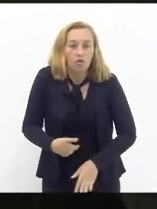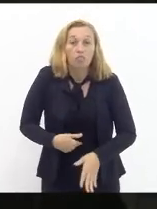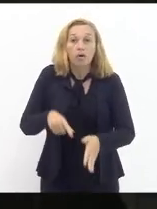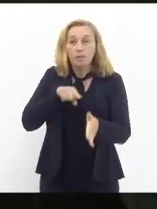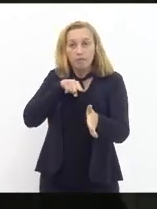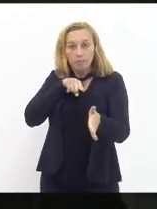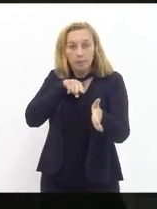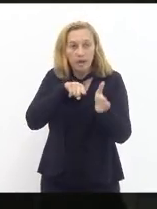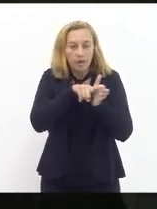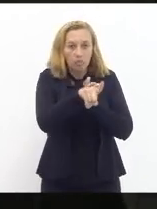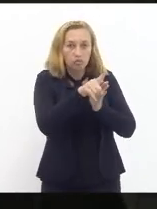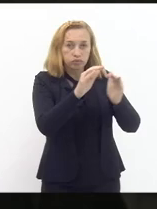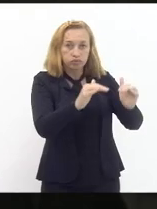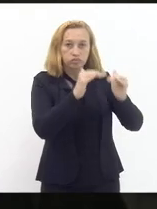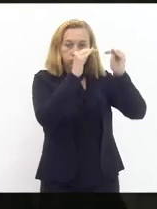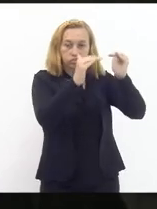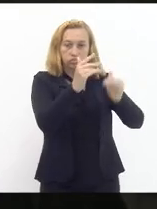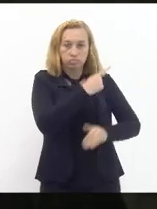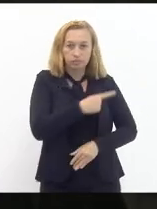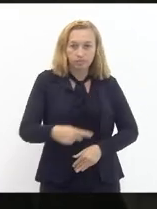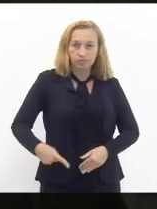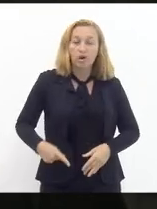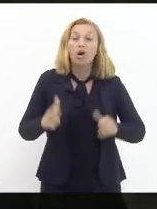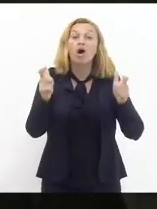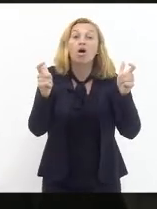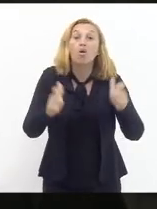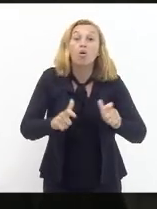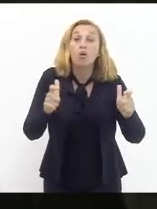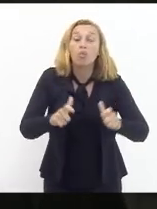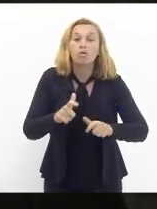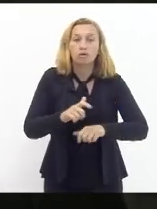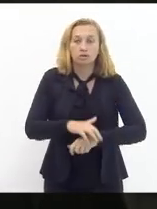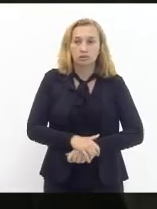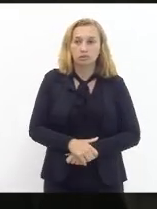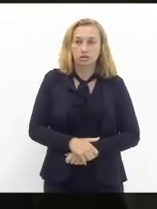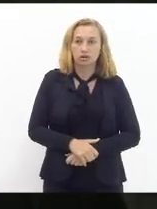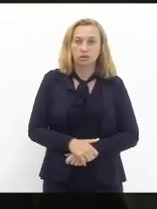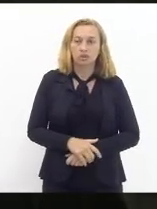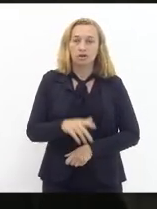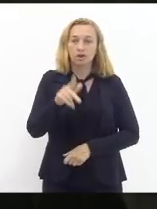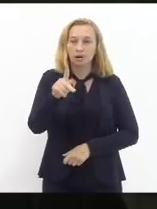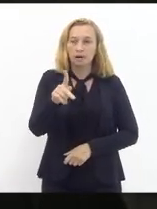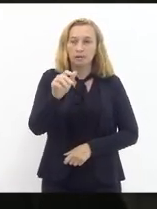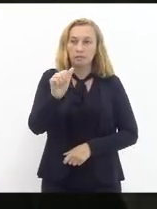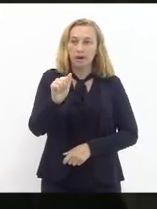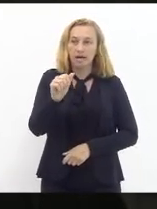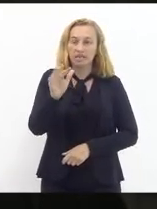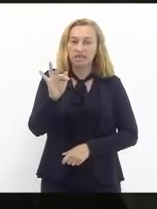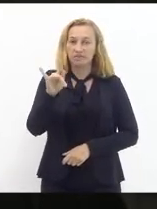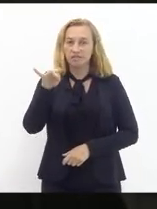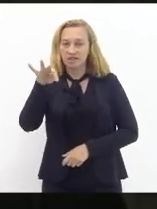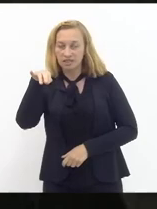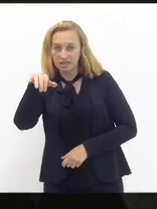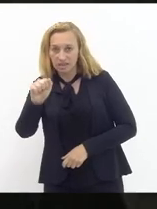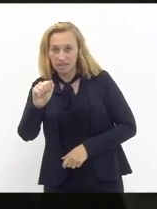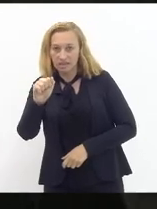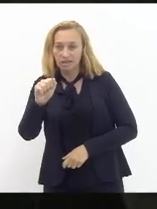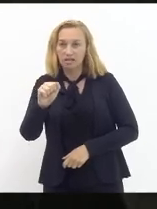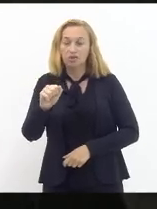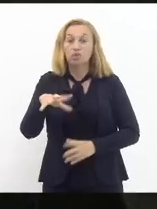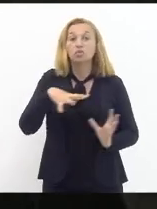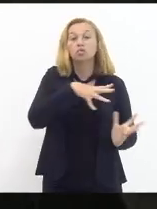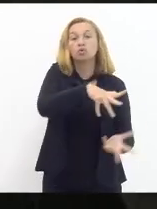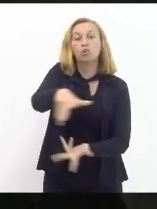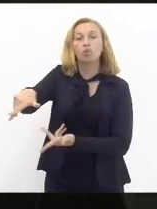pergunta a Vossa Excelência: onde estão os pacifistas do mundo,